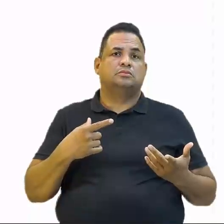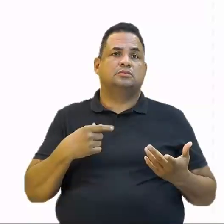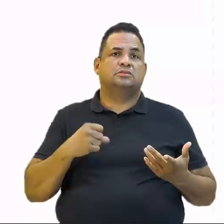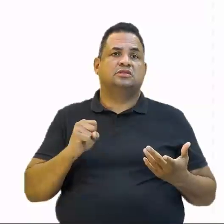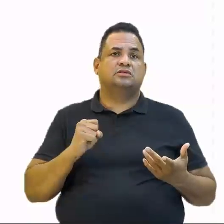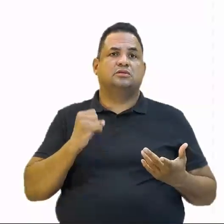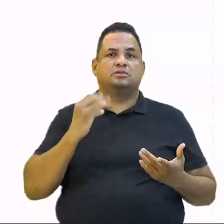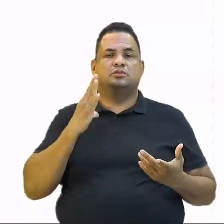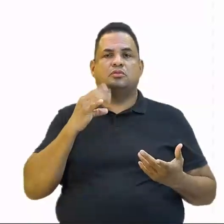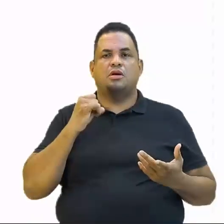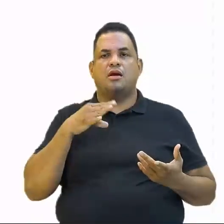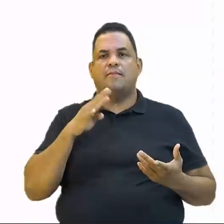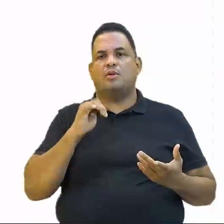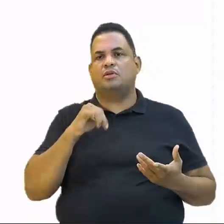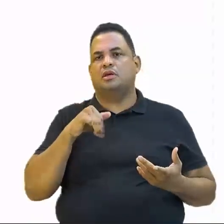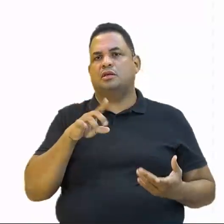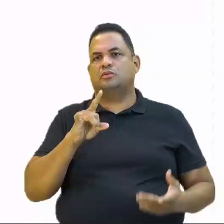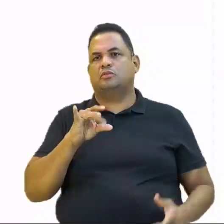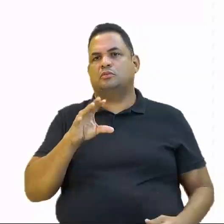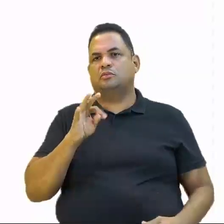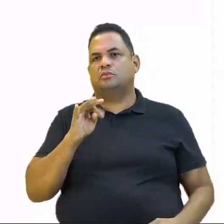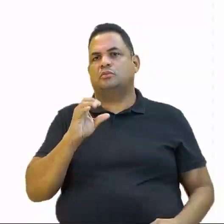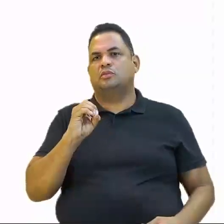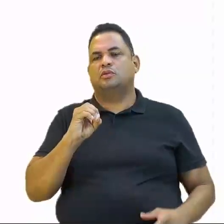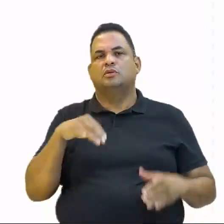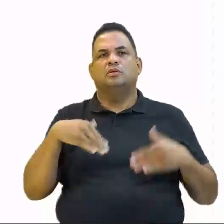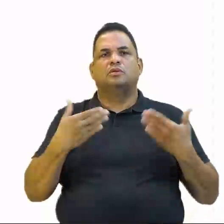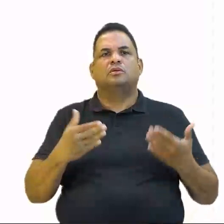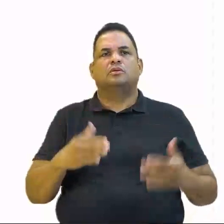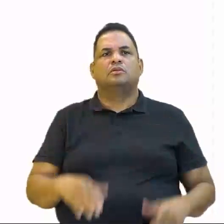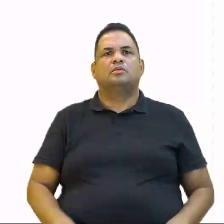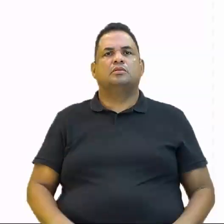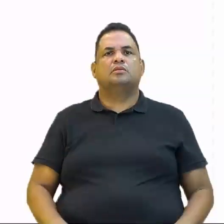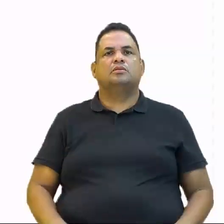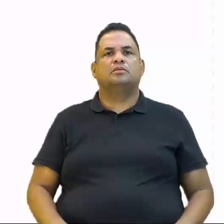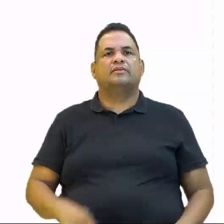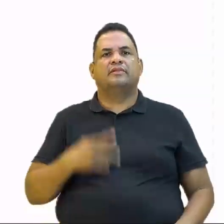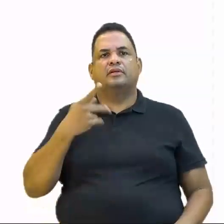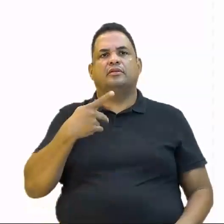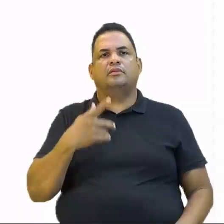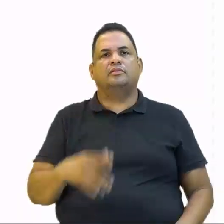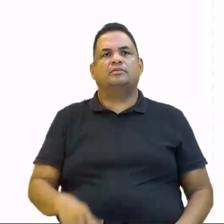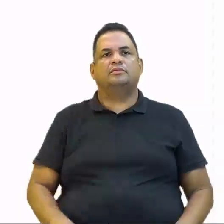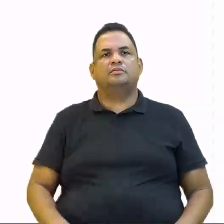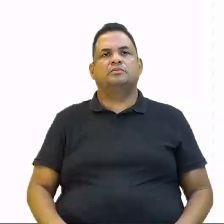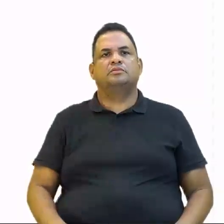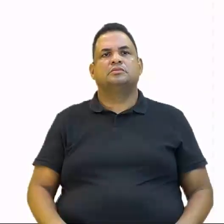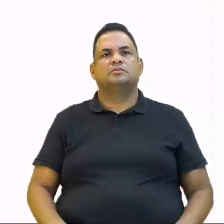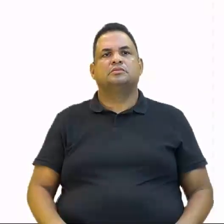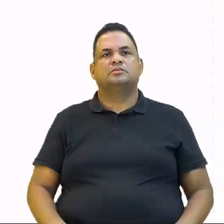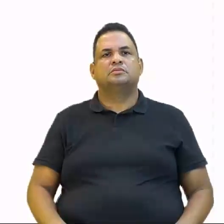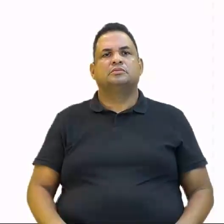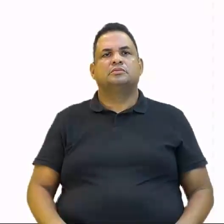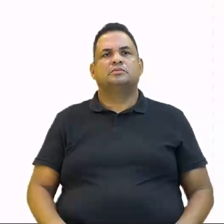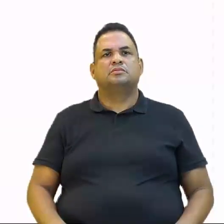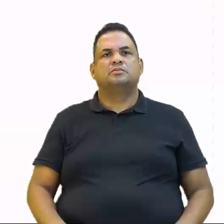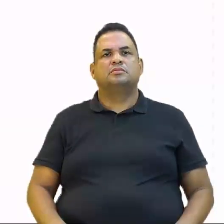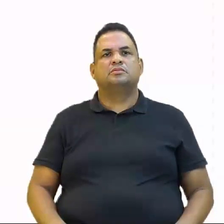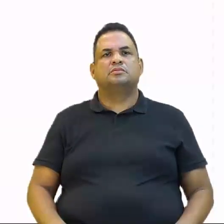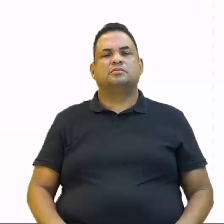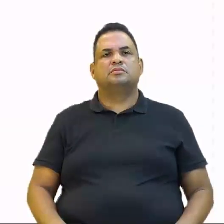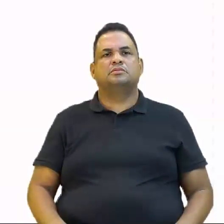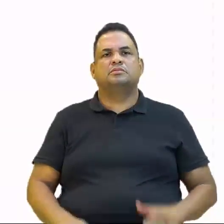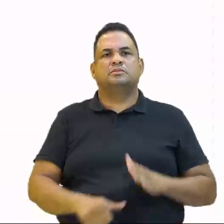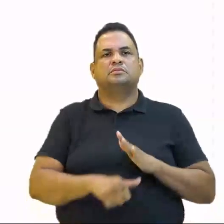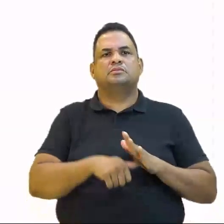carbonato, né? Ele está falando aqui para a gente do bicarbonato de sódio. Esse nosso primeiro aqui na